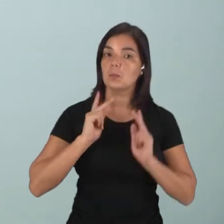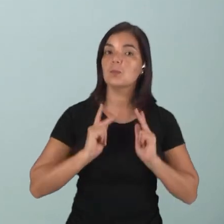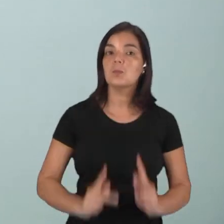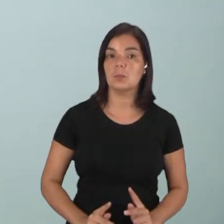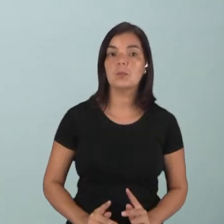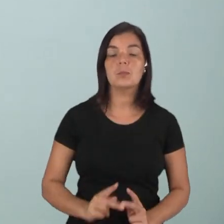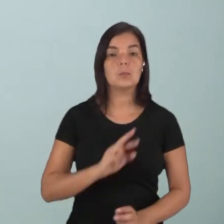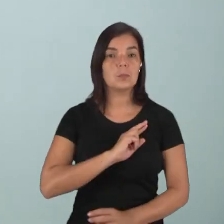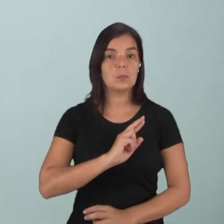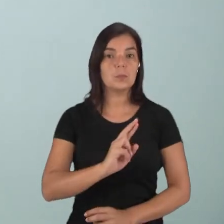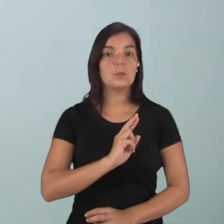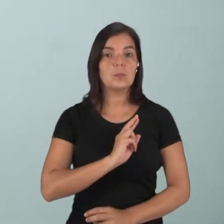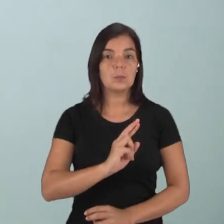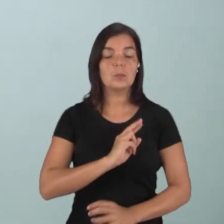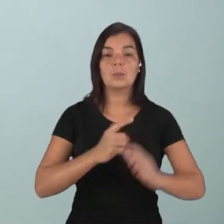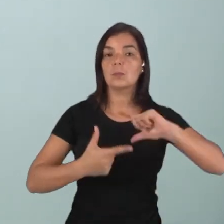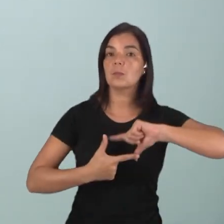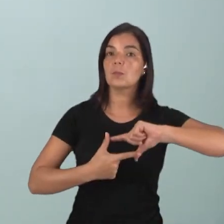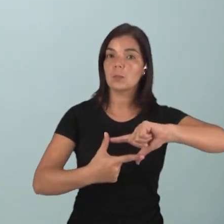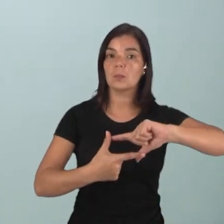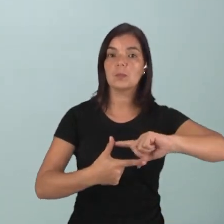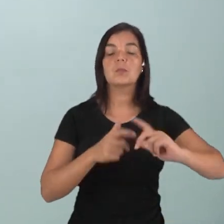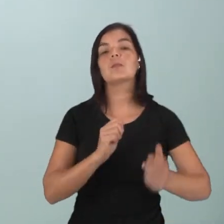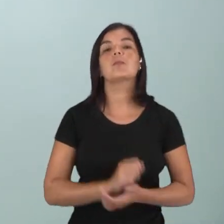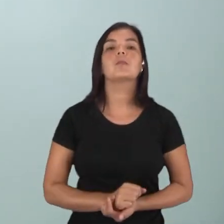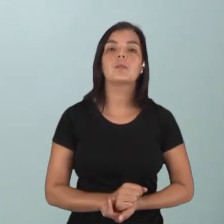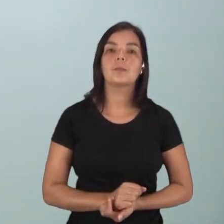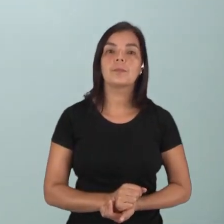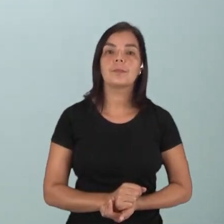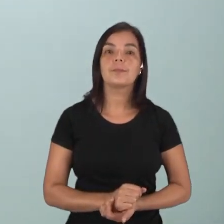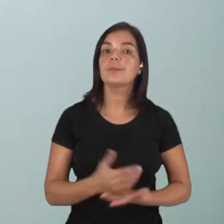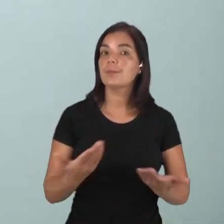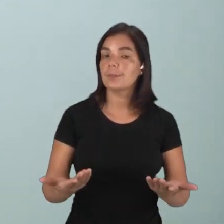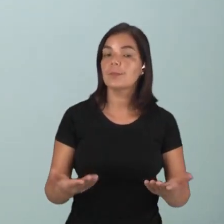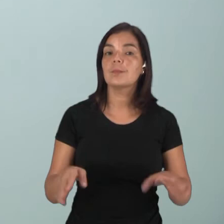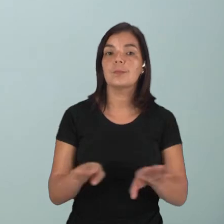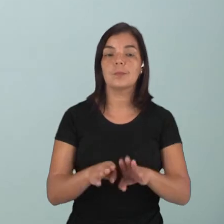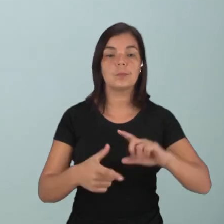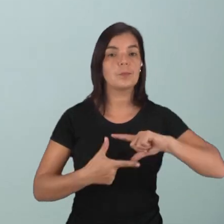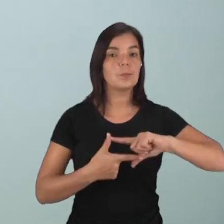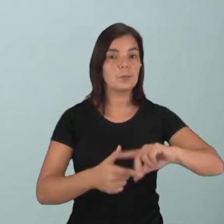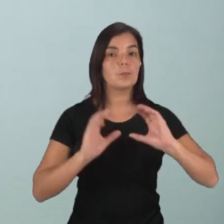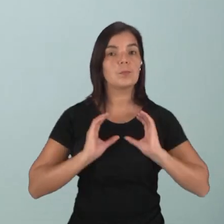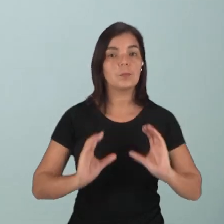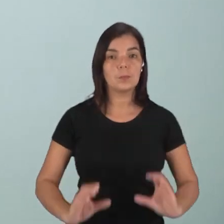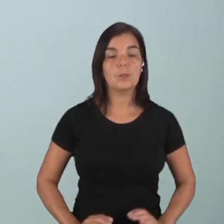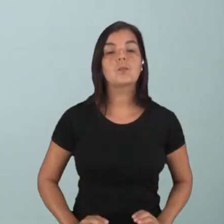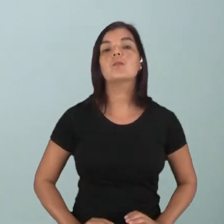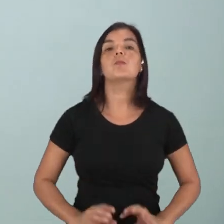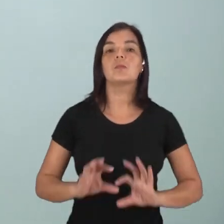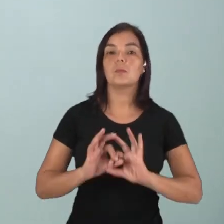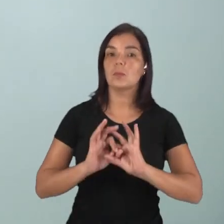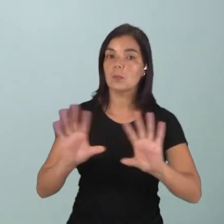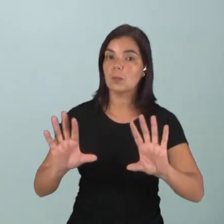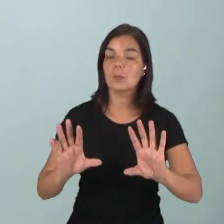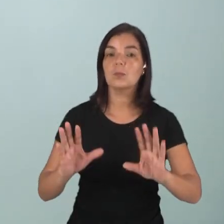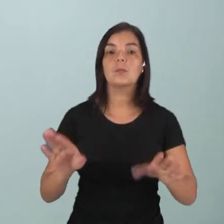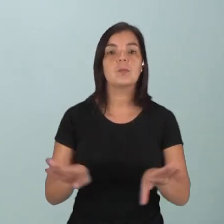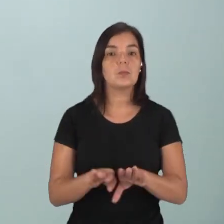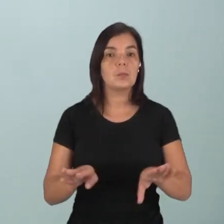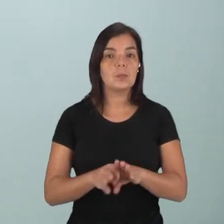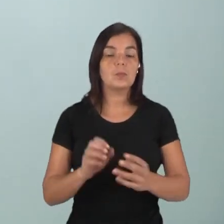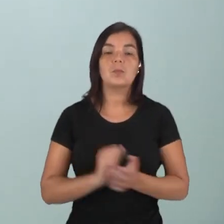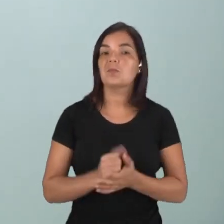posturas religiosas alienantes, né, que alienam o cidadão, que se isola,